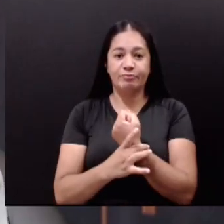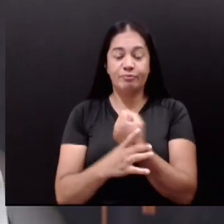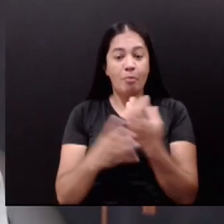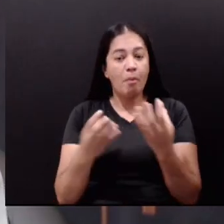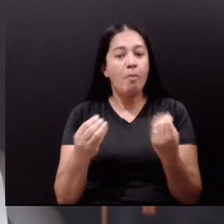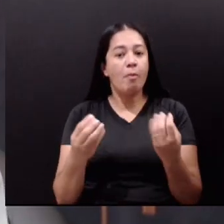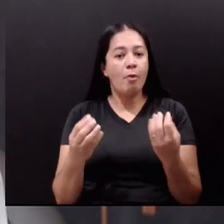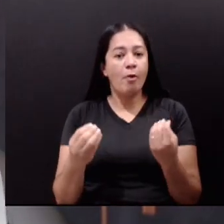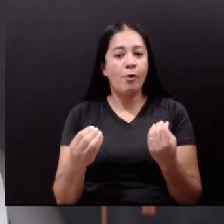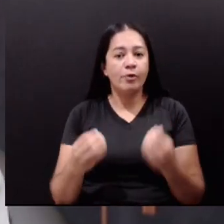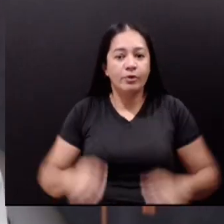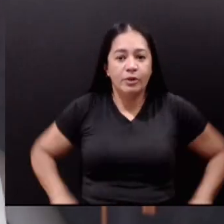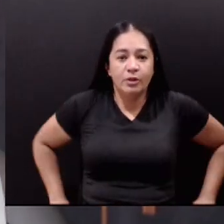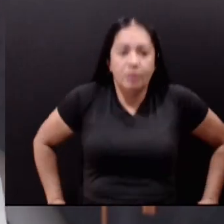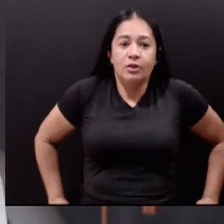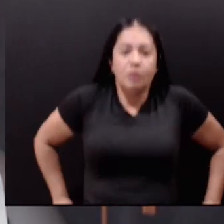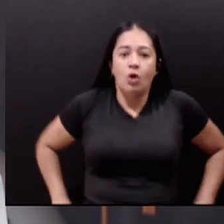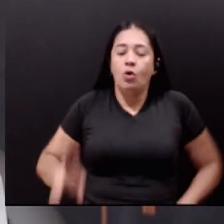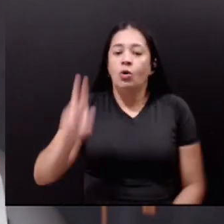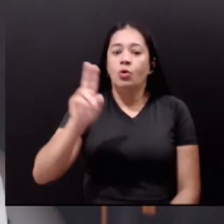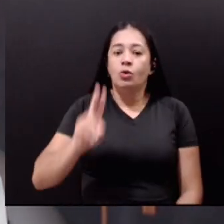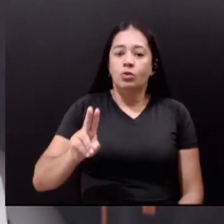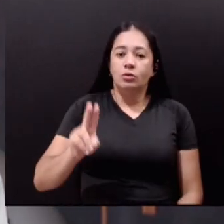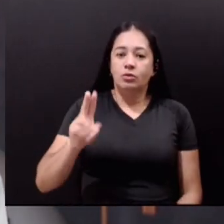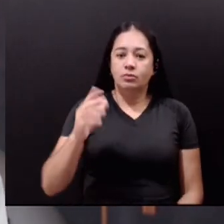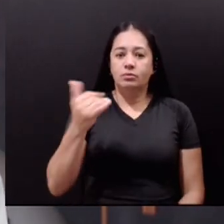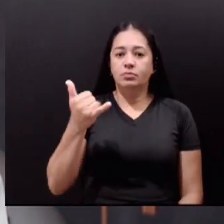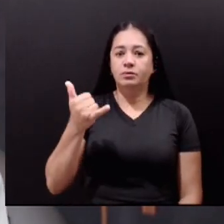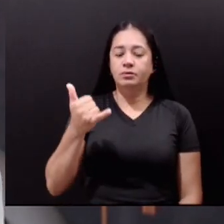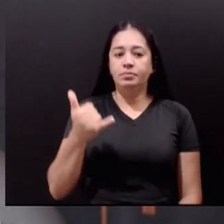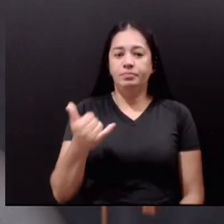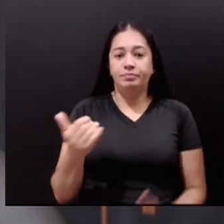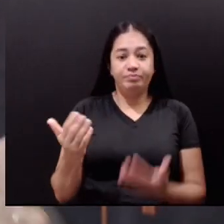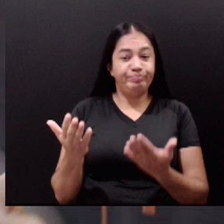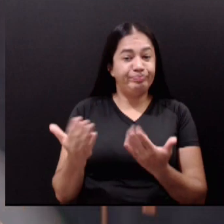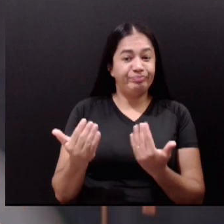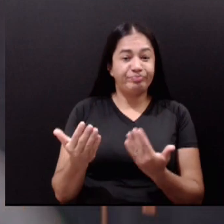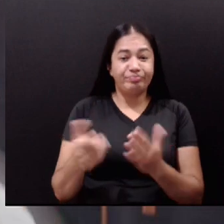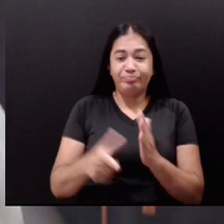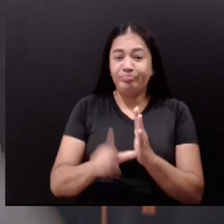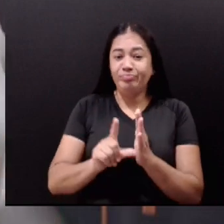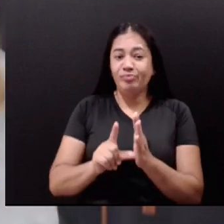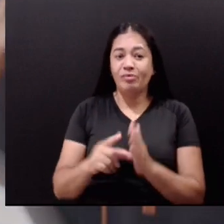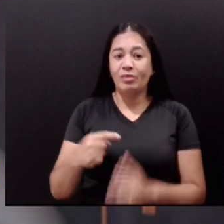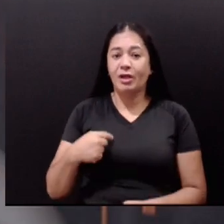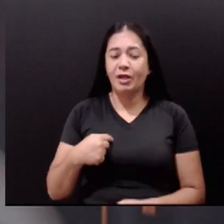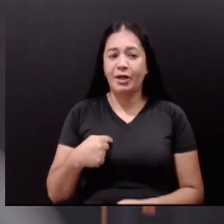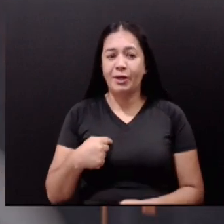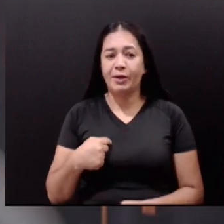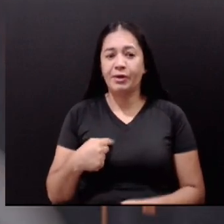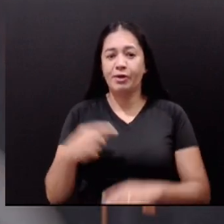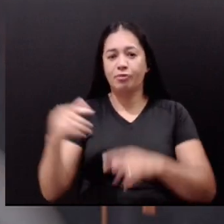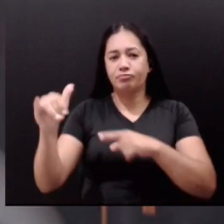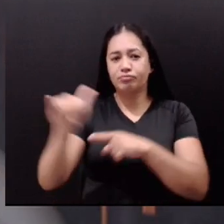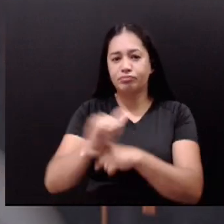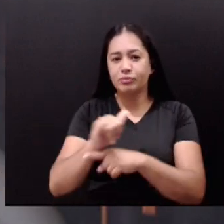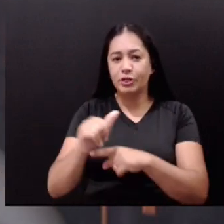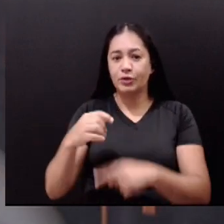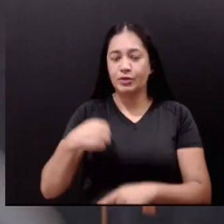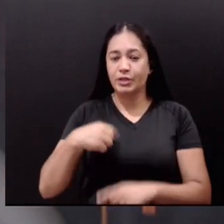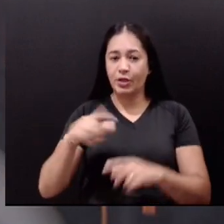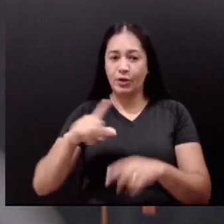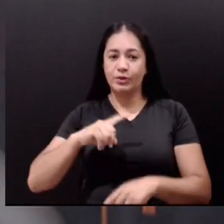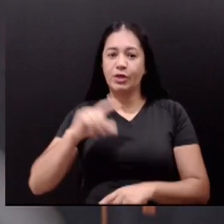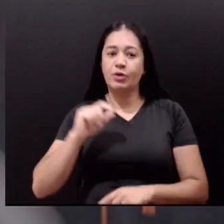celular, e em um momento ali terapêutico, eu tenho entre os recursos uma casa de boneca que tem